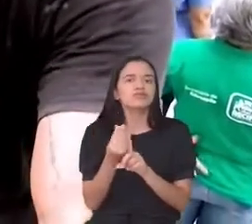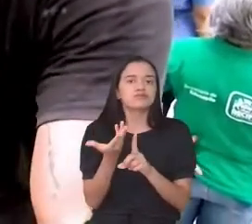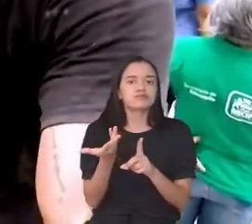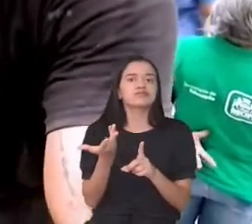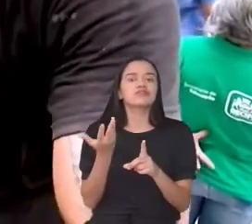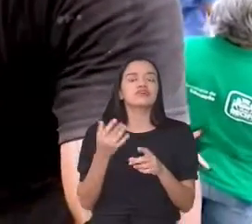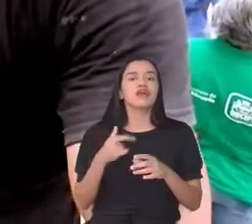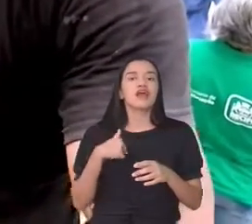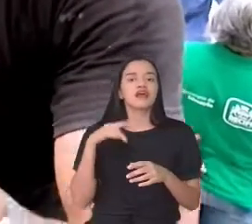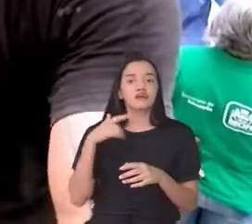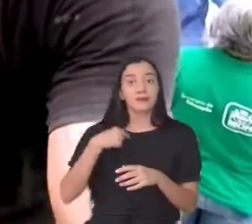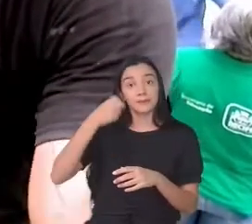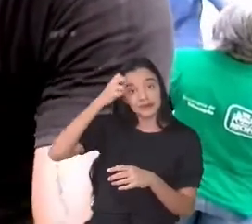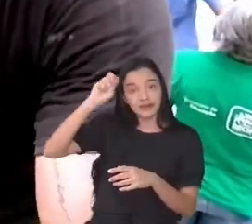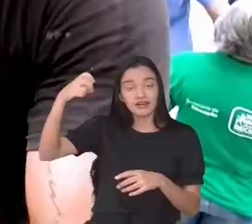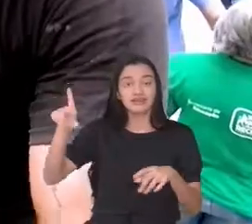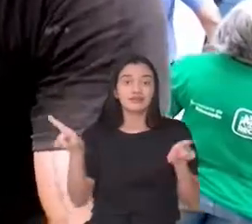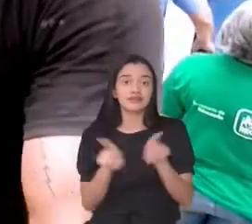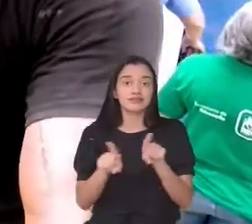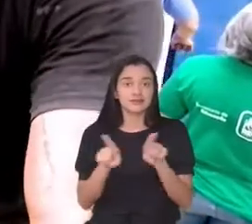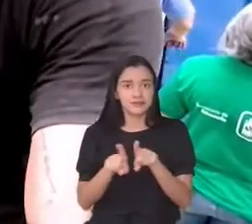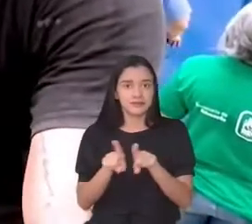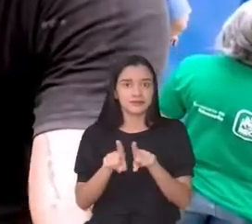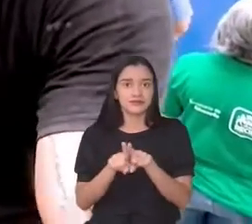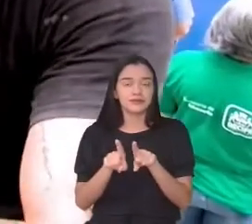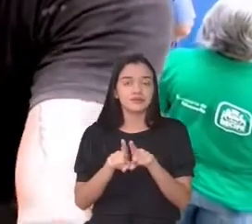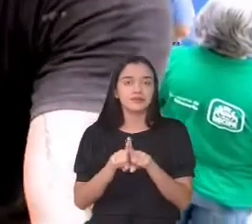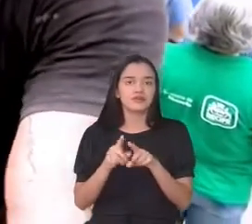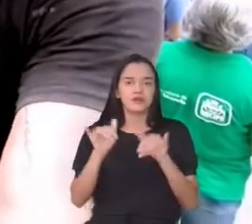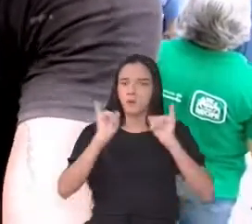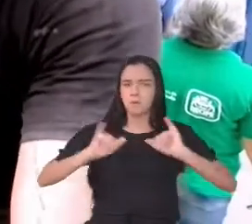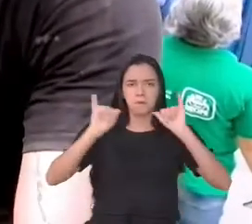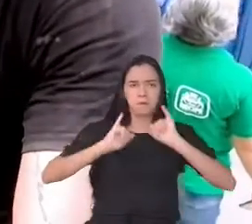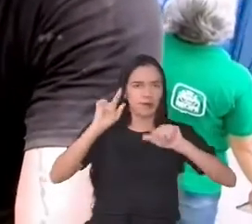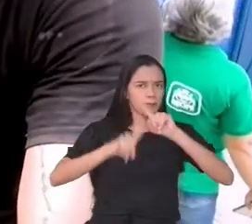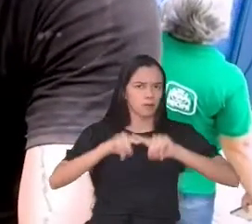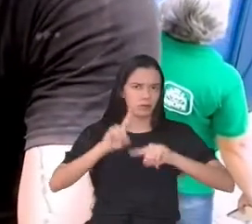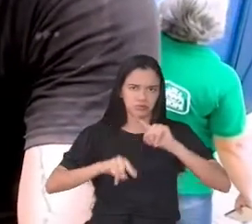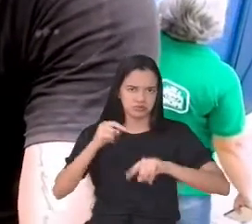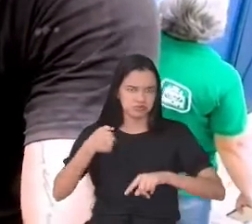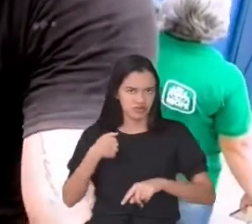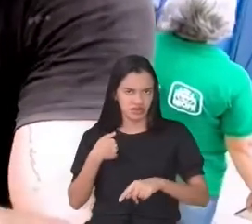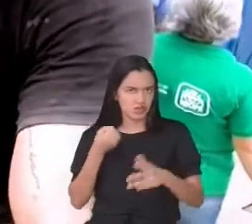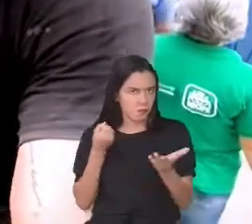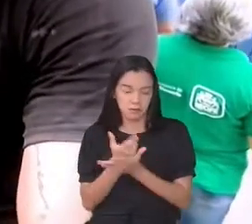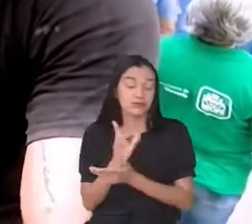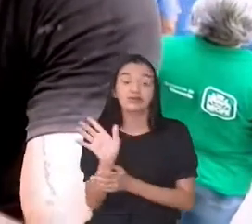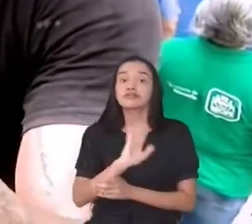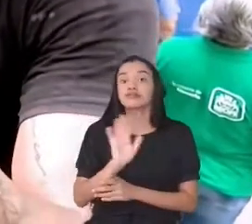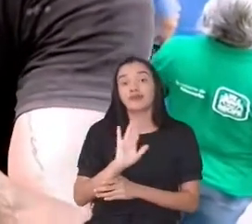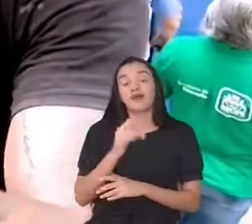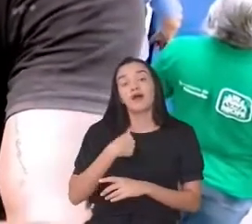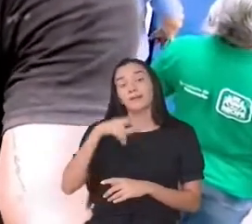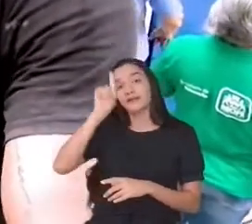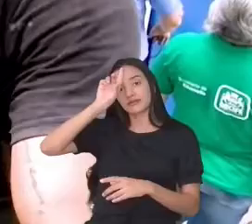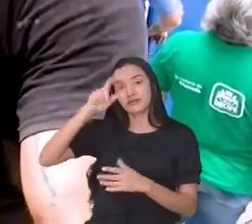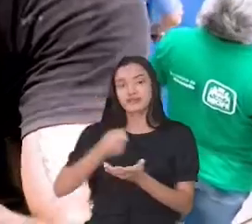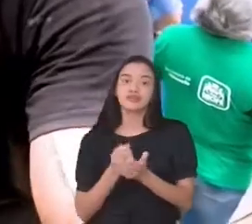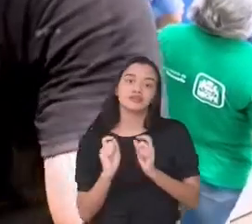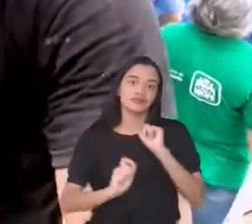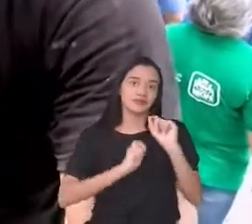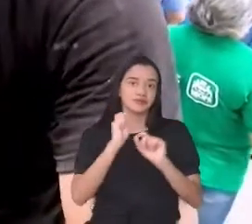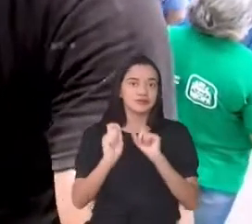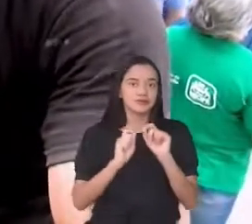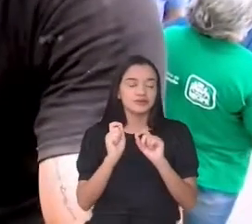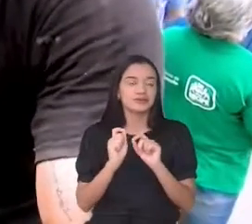minha inteligência e não apenas ficar fazendo publicidade para produtos que eu não compraria. E aí eu decidi que ia fazer